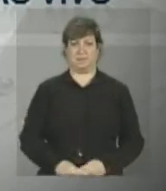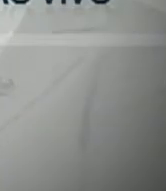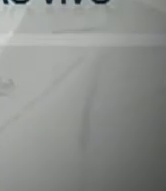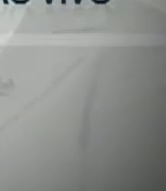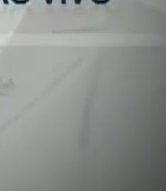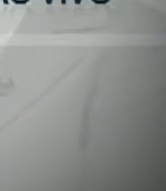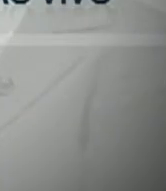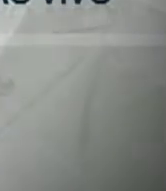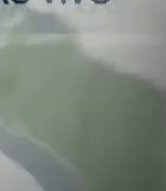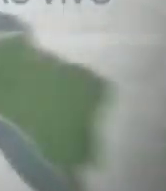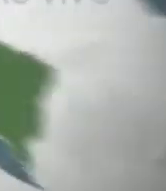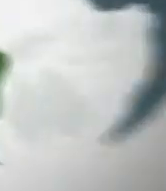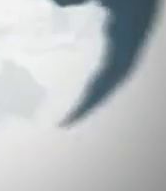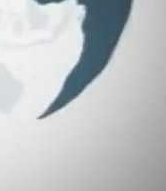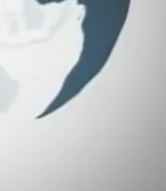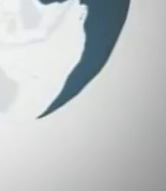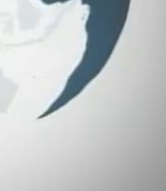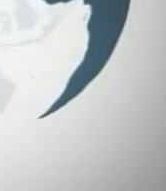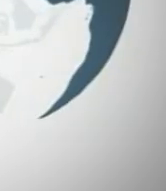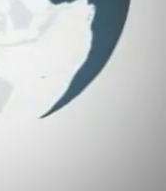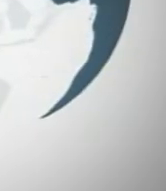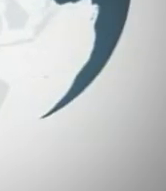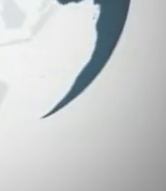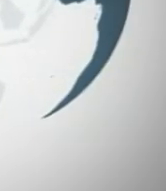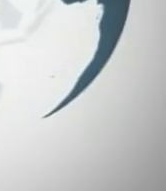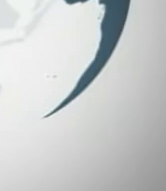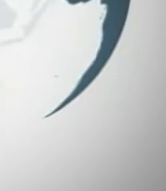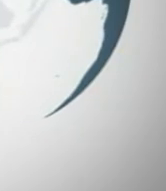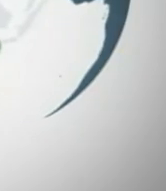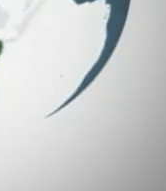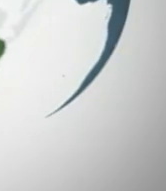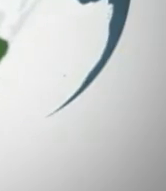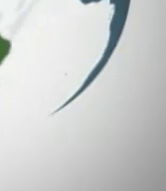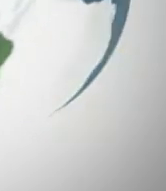Federal E aí